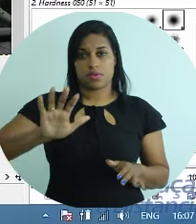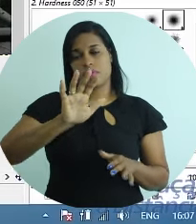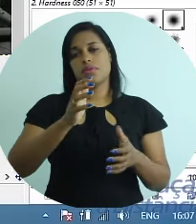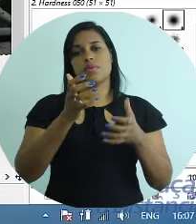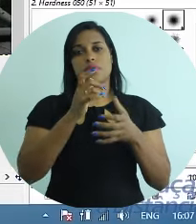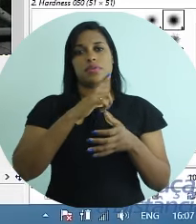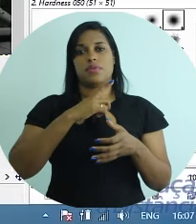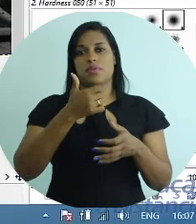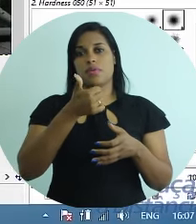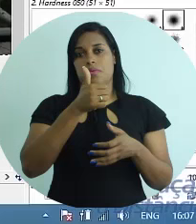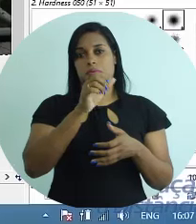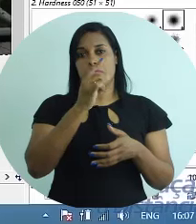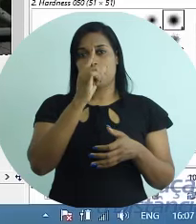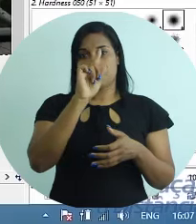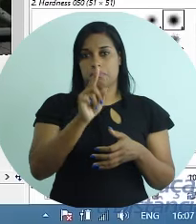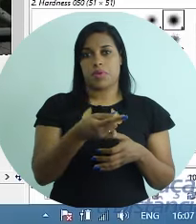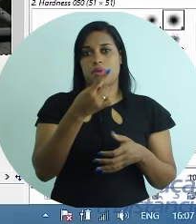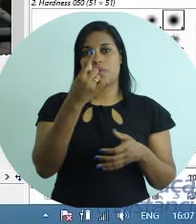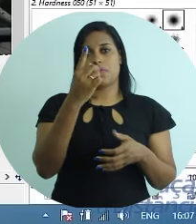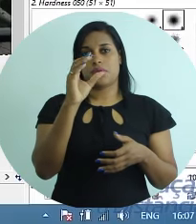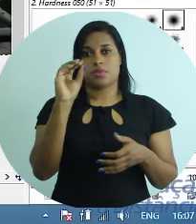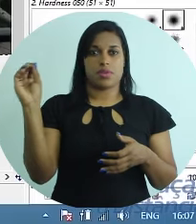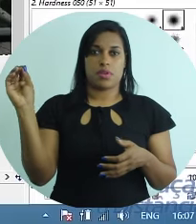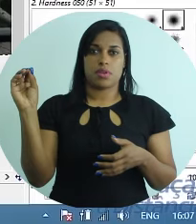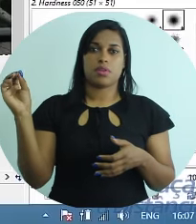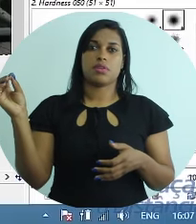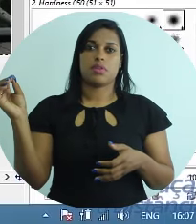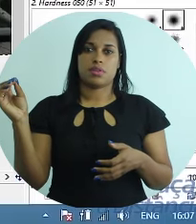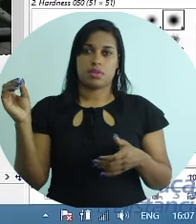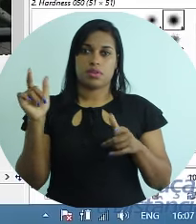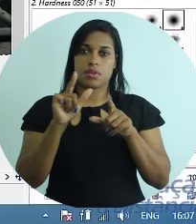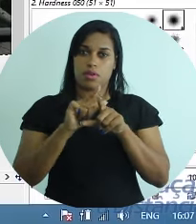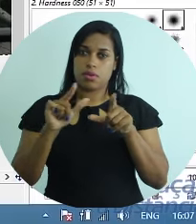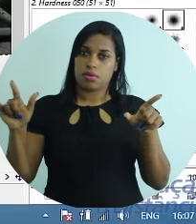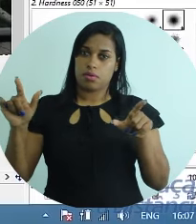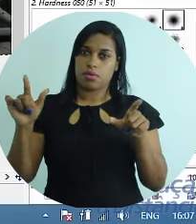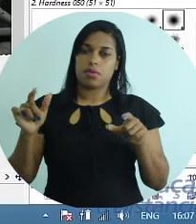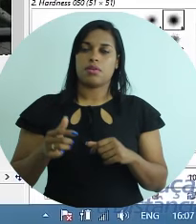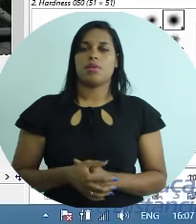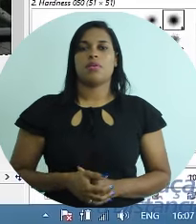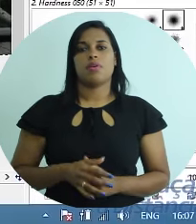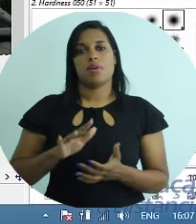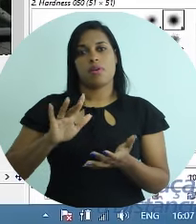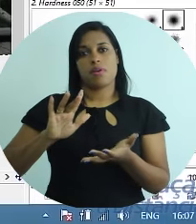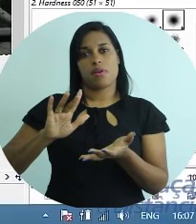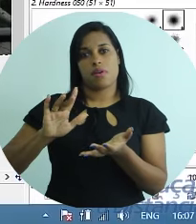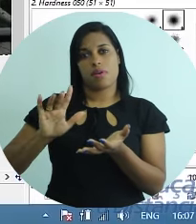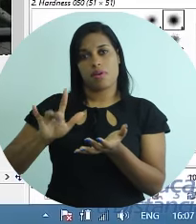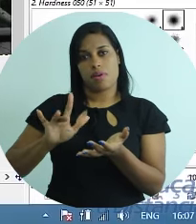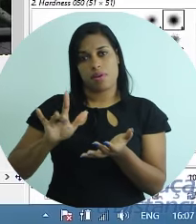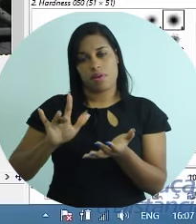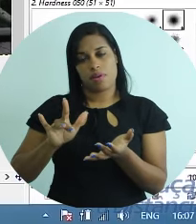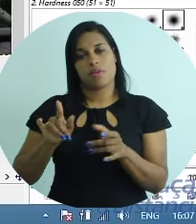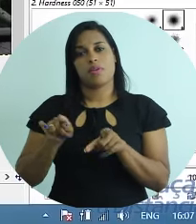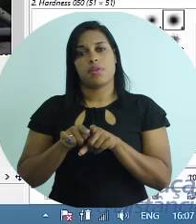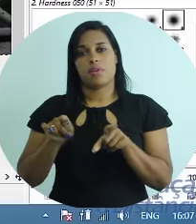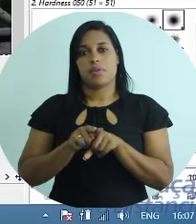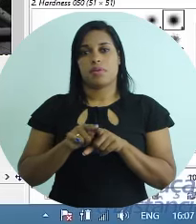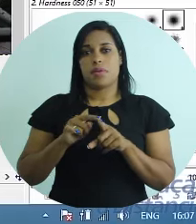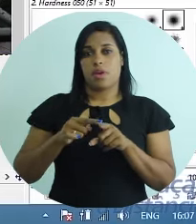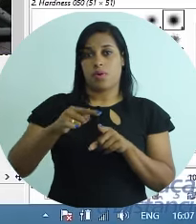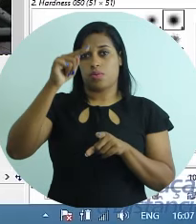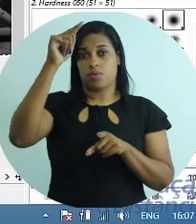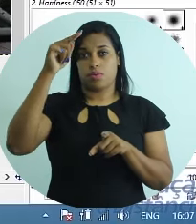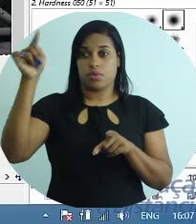eu quero que ela tenha 1.100 pixels de largura, aperto o Enter, e eu quero que ela tenha 1.600 pixels de